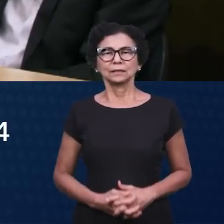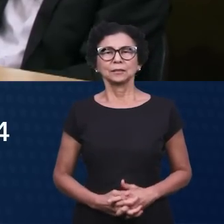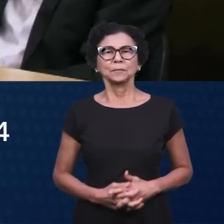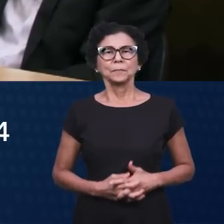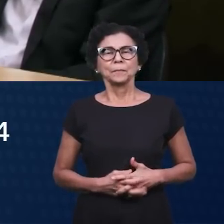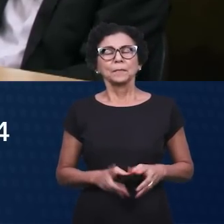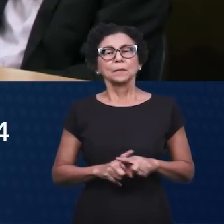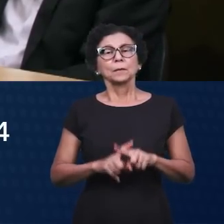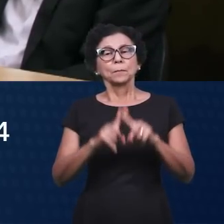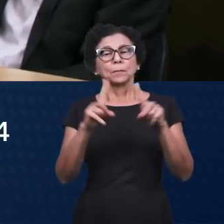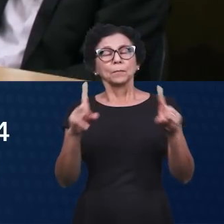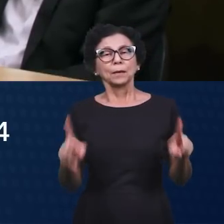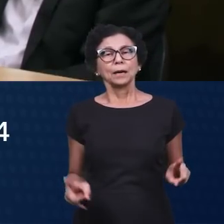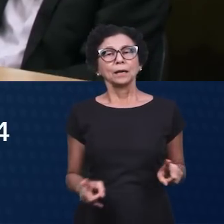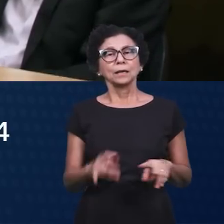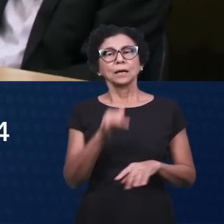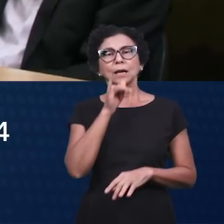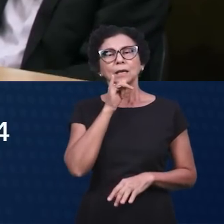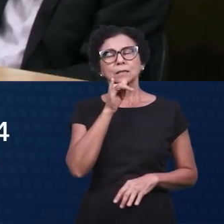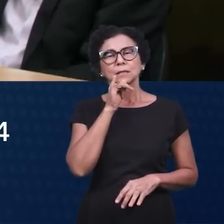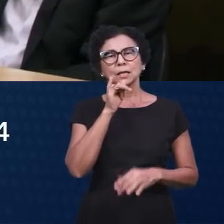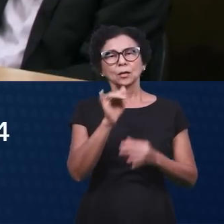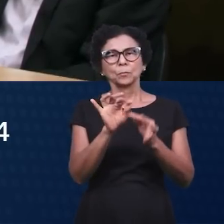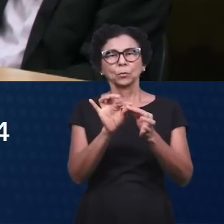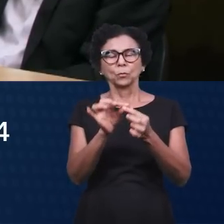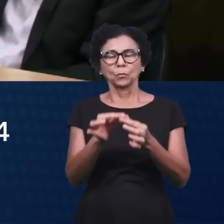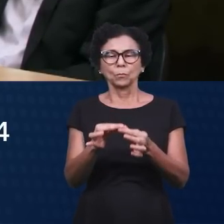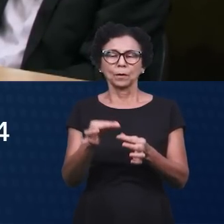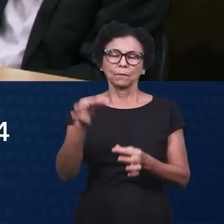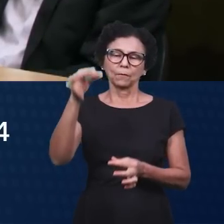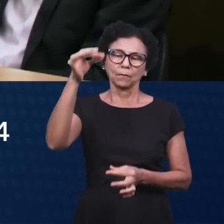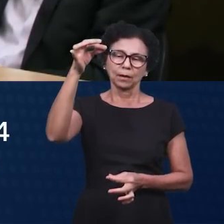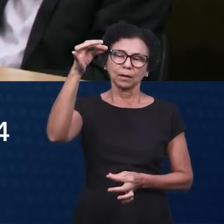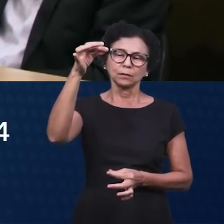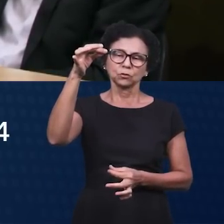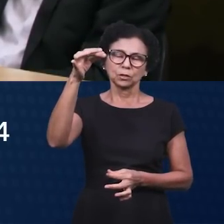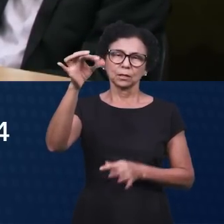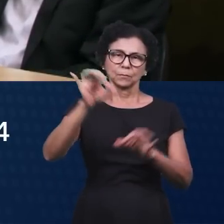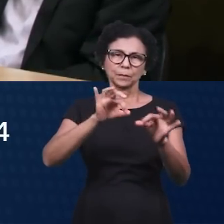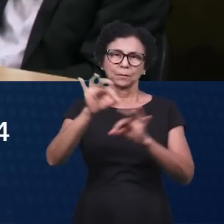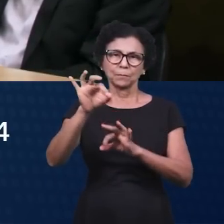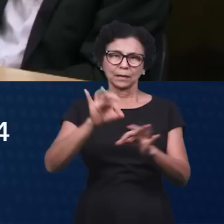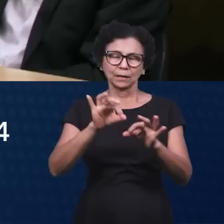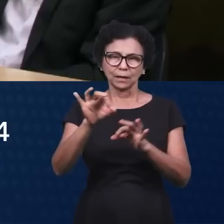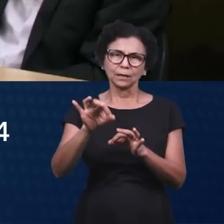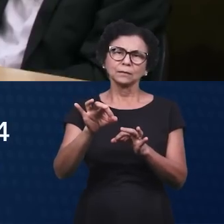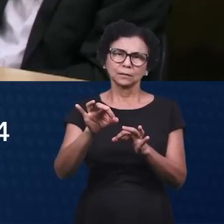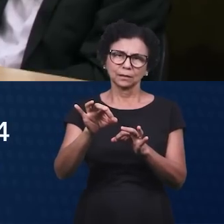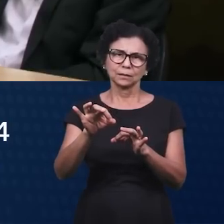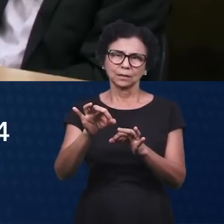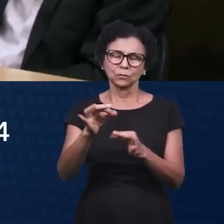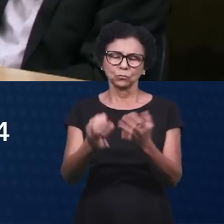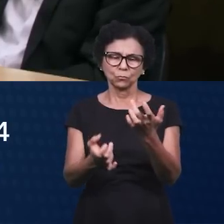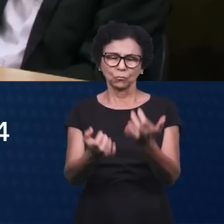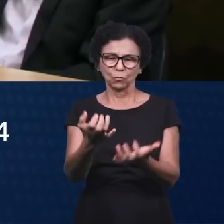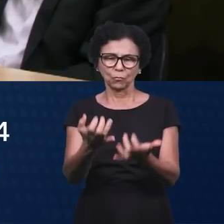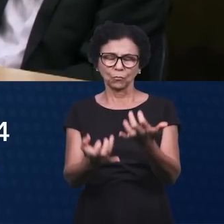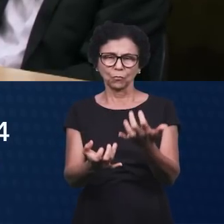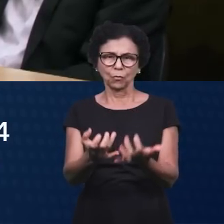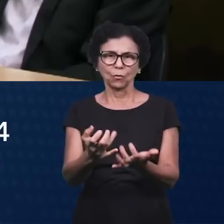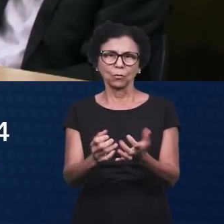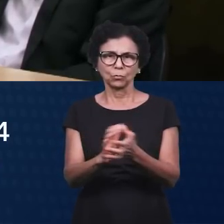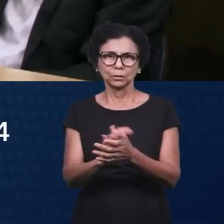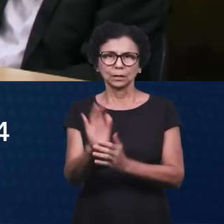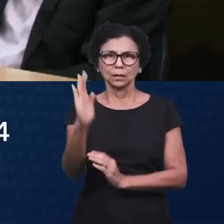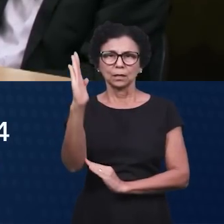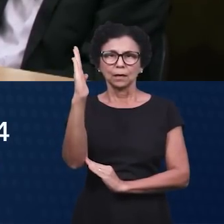fogo. No fogo ali ela era endireitada, era mostrado para ela o caminho certo ali para que ela se tornasse bom. mais resistente. Entendeu? O fogo tornava a